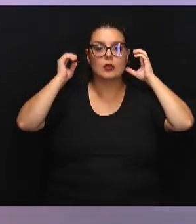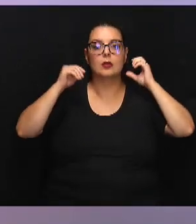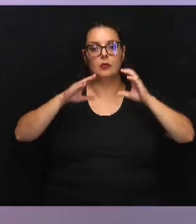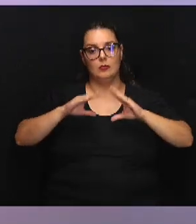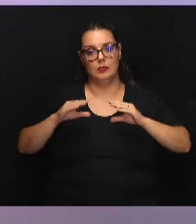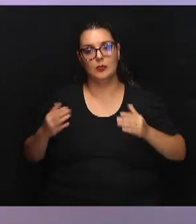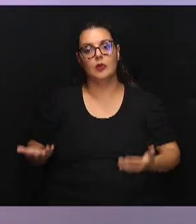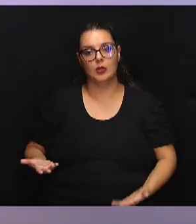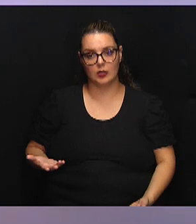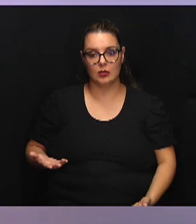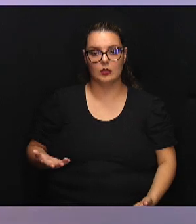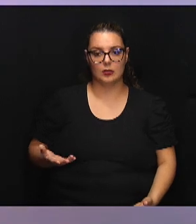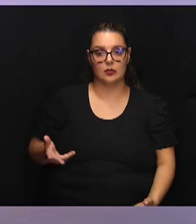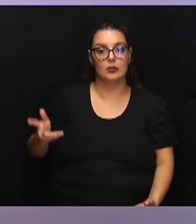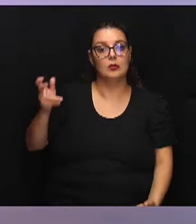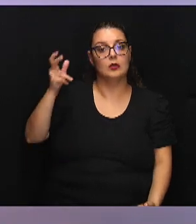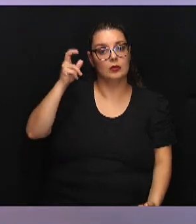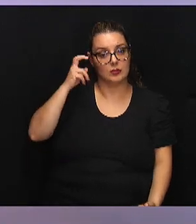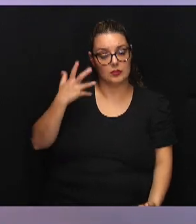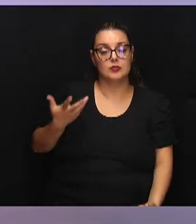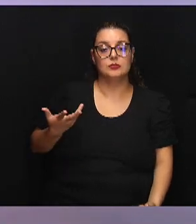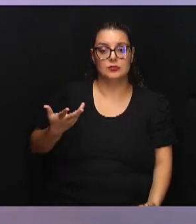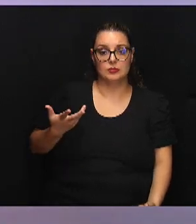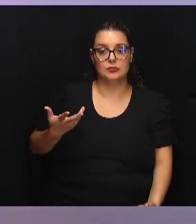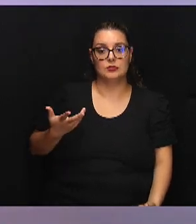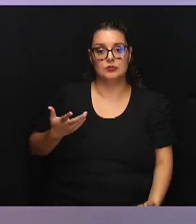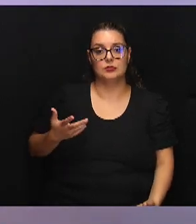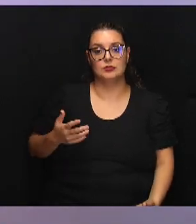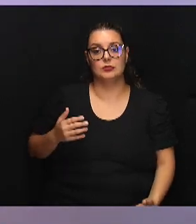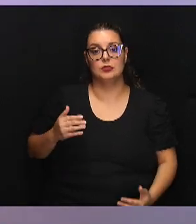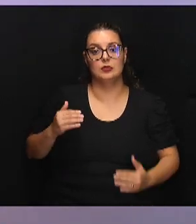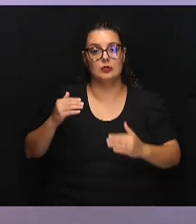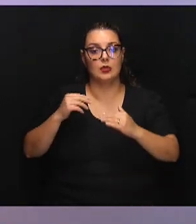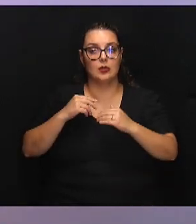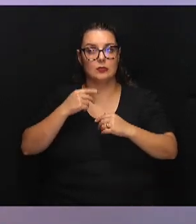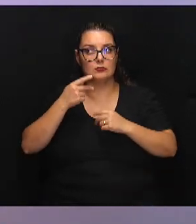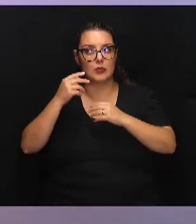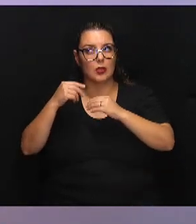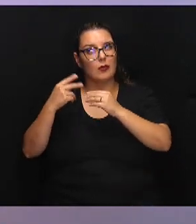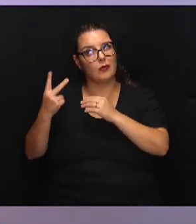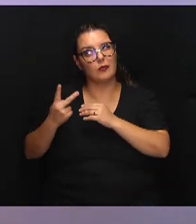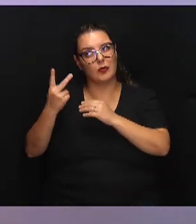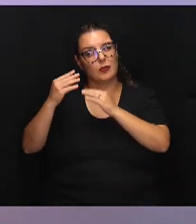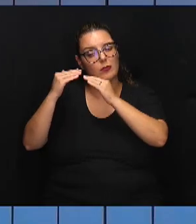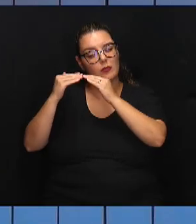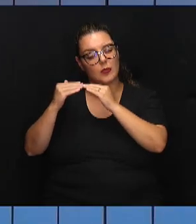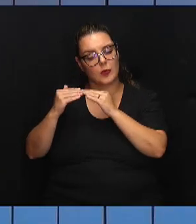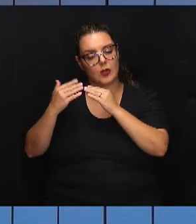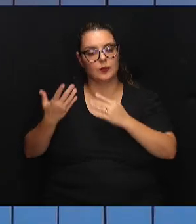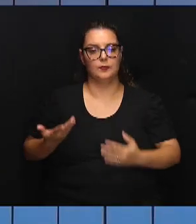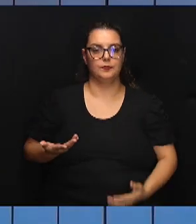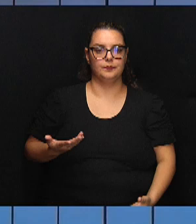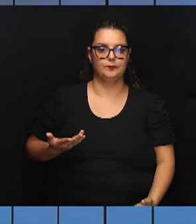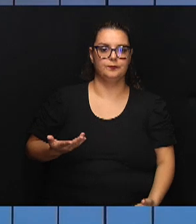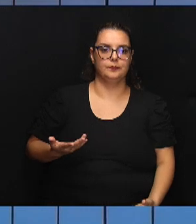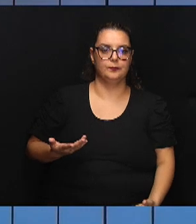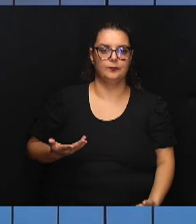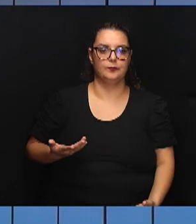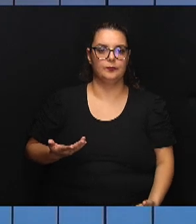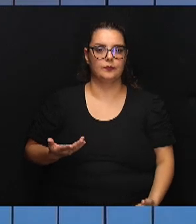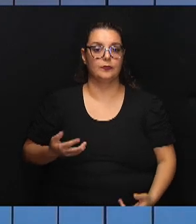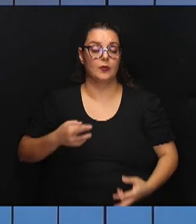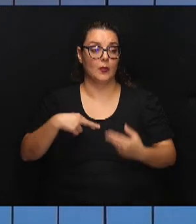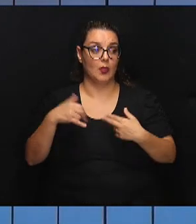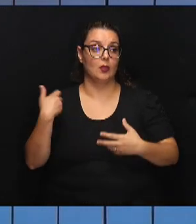para a parte de audição e precisar de uma intensidade de som menor também. Doutora, e com relação aos idosos,